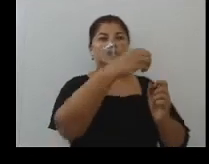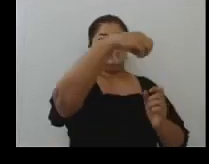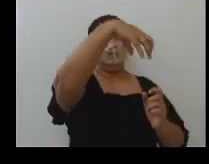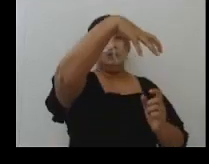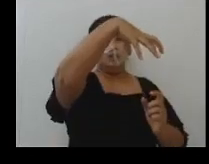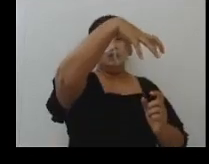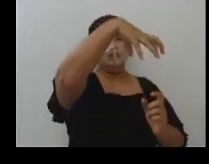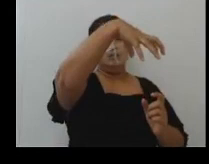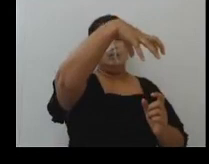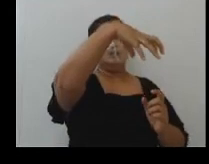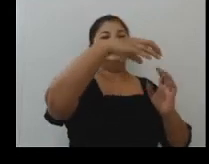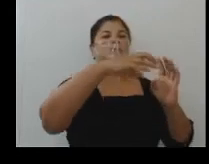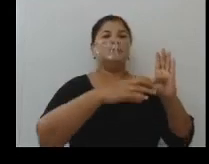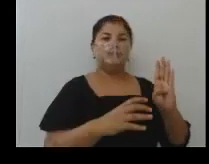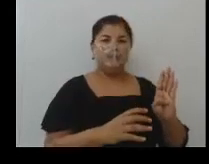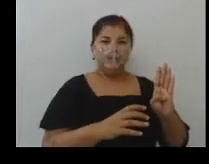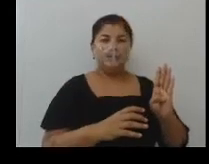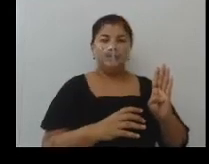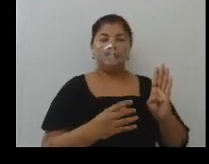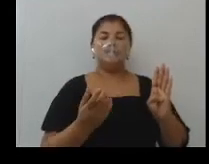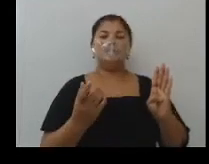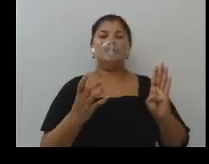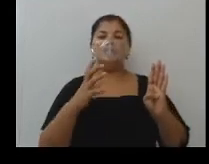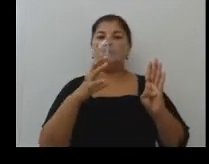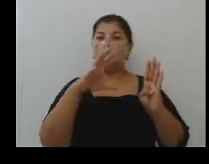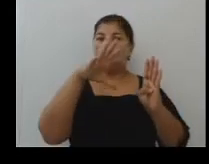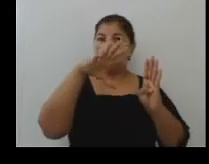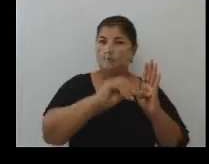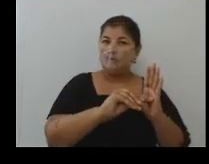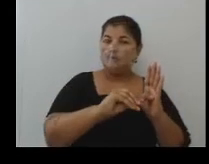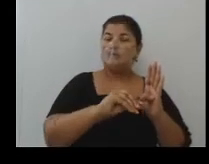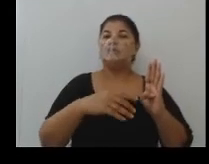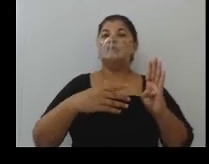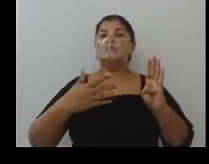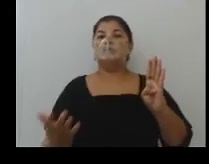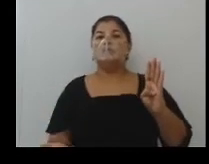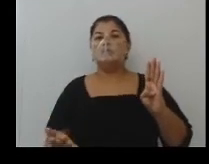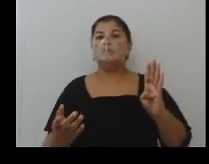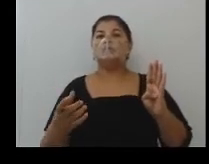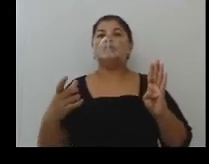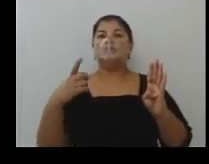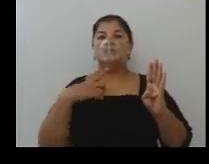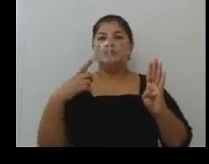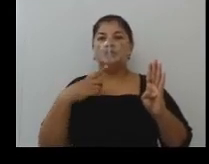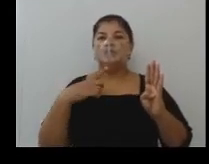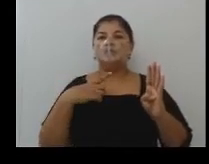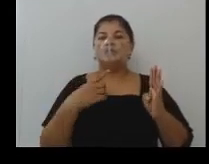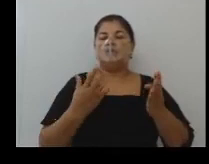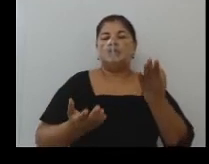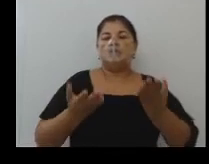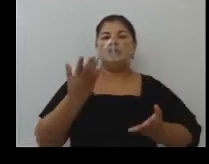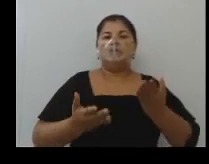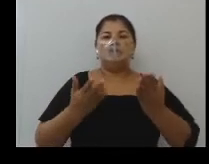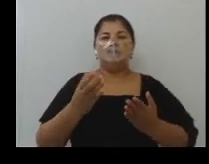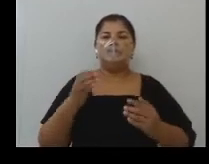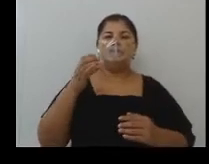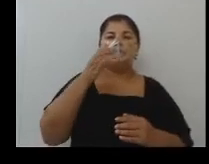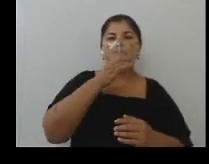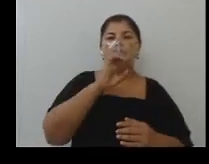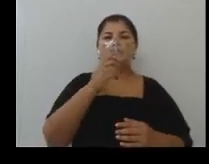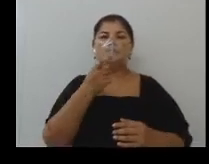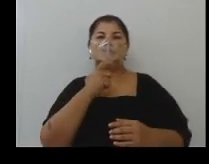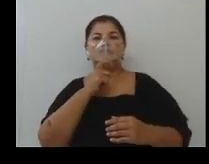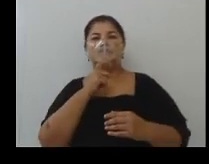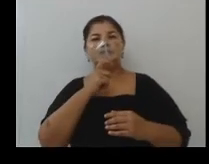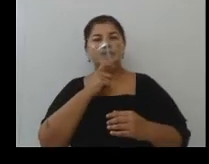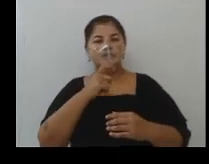acesa. E B. Após a lâmpada ter sido desligada e elas atingirem de novo o equilíbrio térmico com o ambiente. A taxa